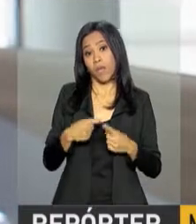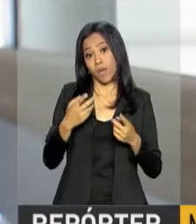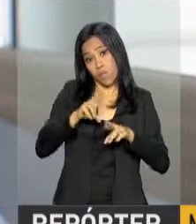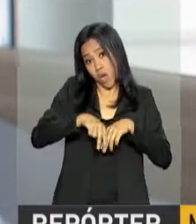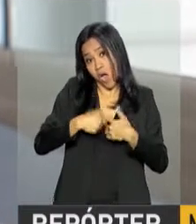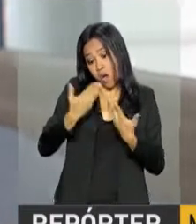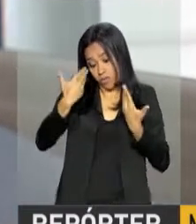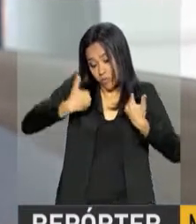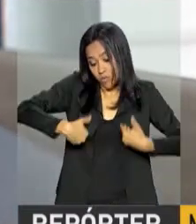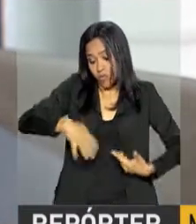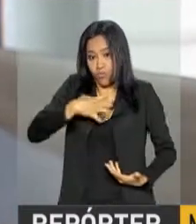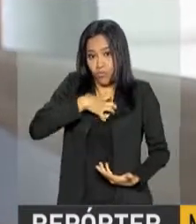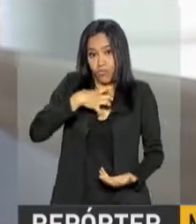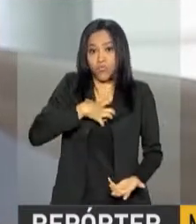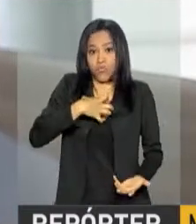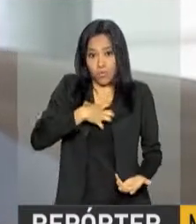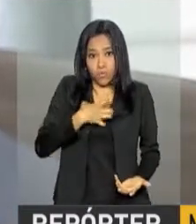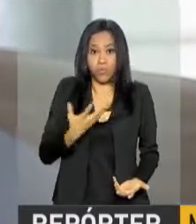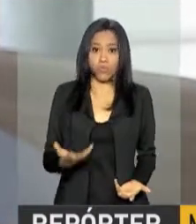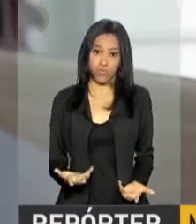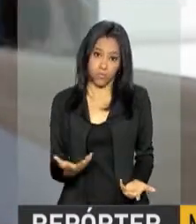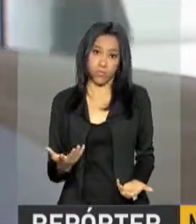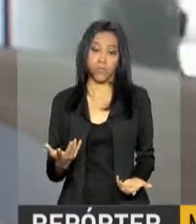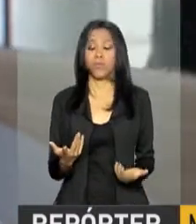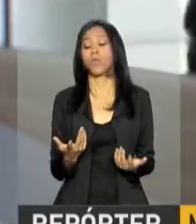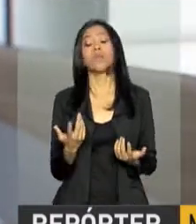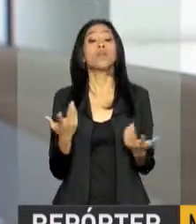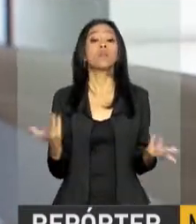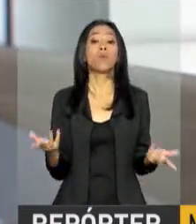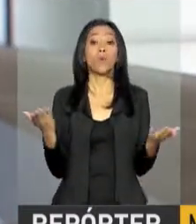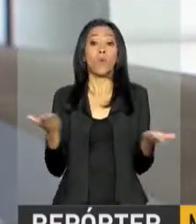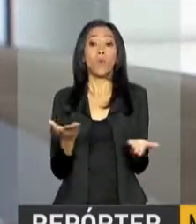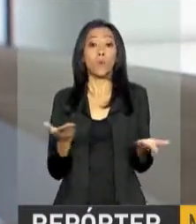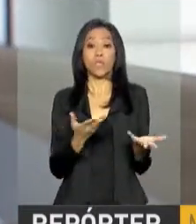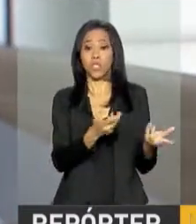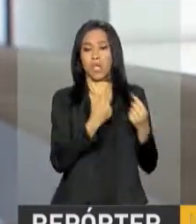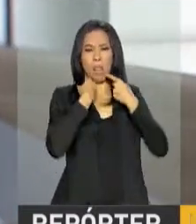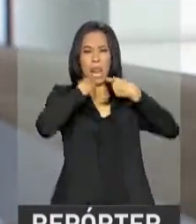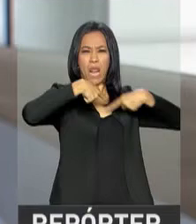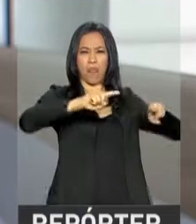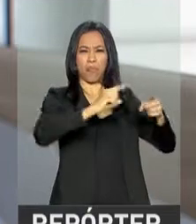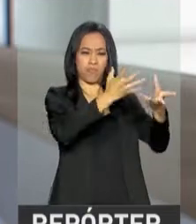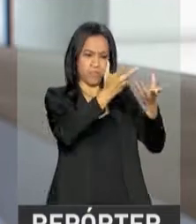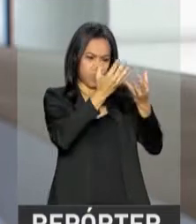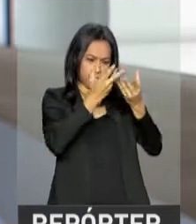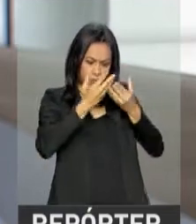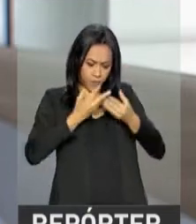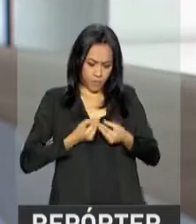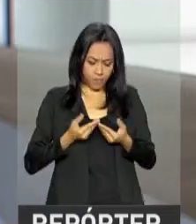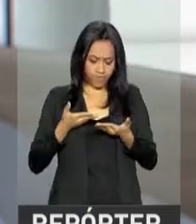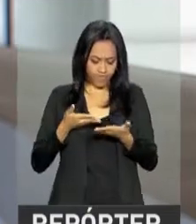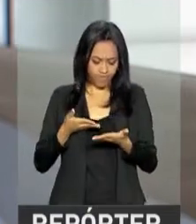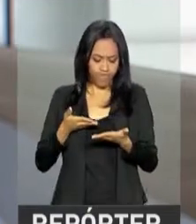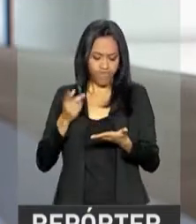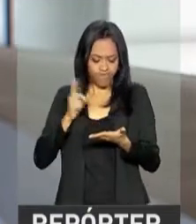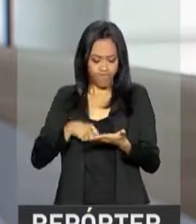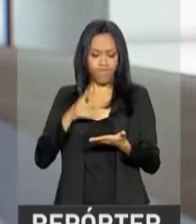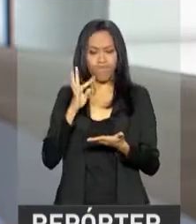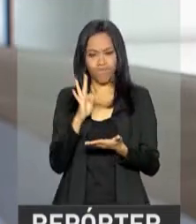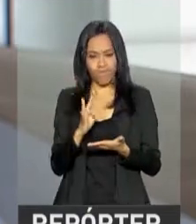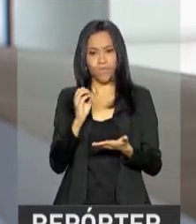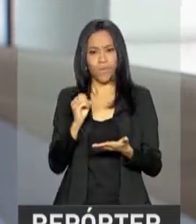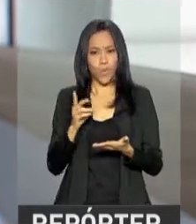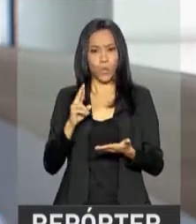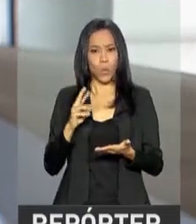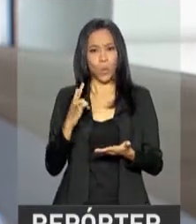orientação sexual pela identidade de gênero então hoje as denúncias chegam até nós são justamente isso de torturas de